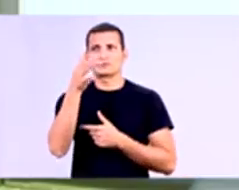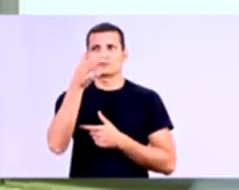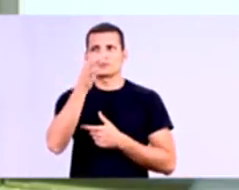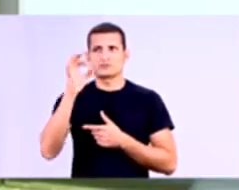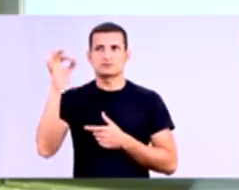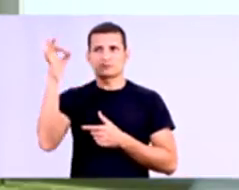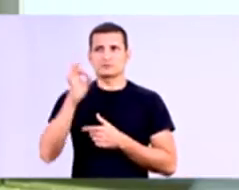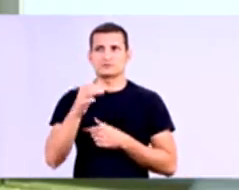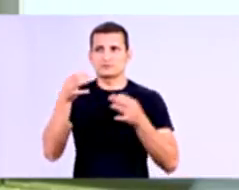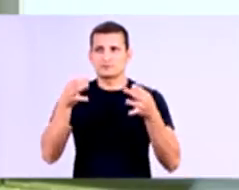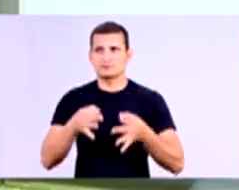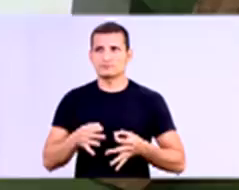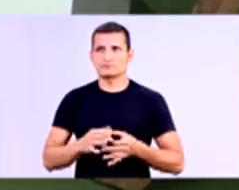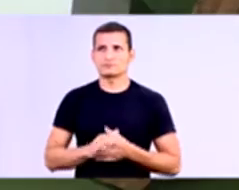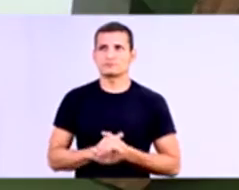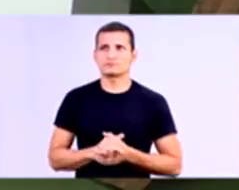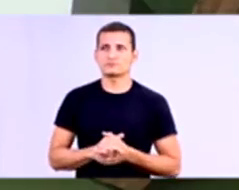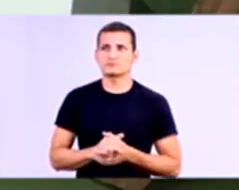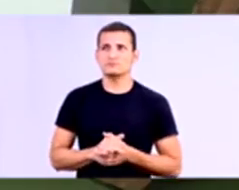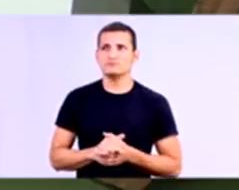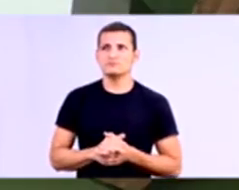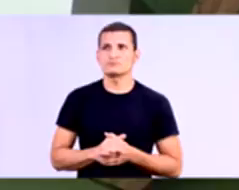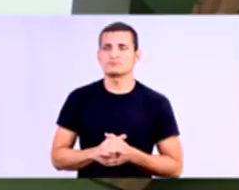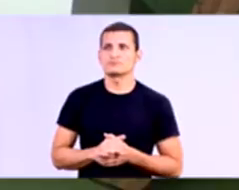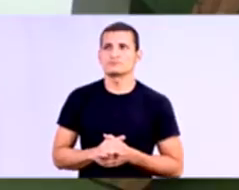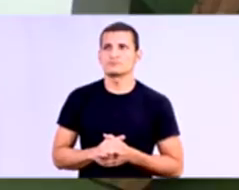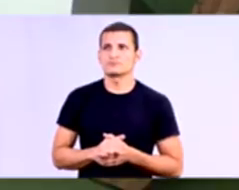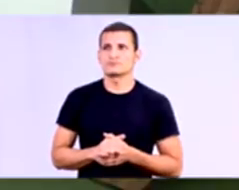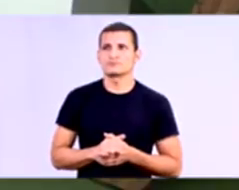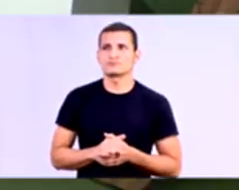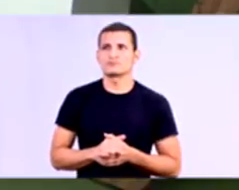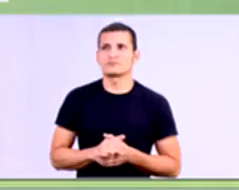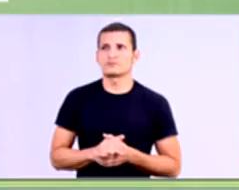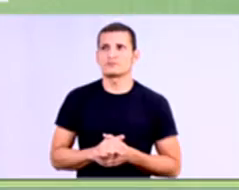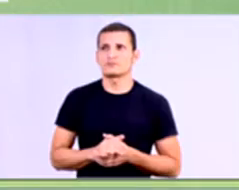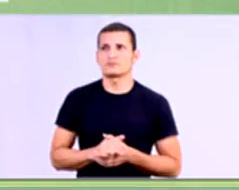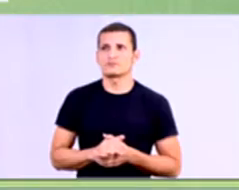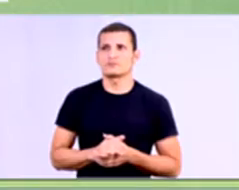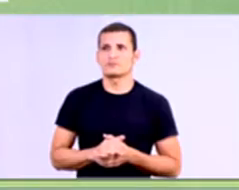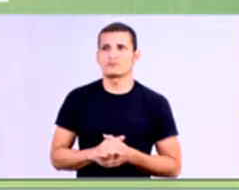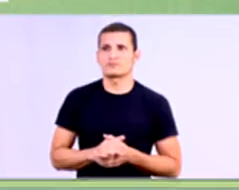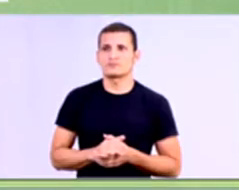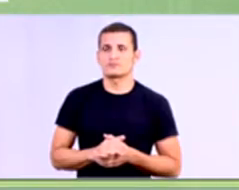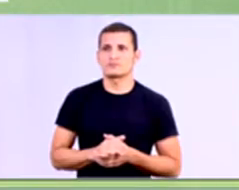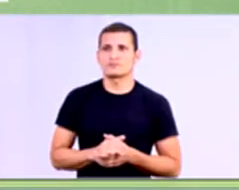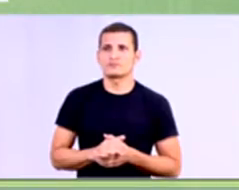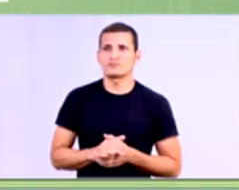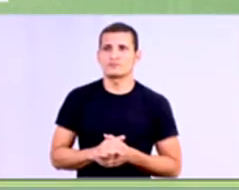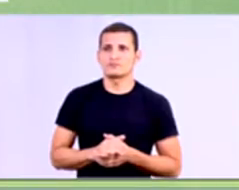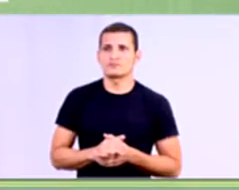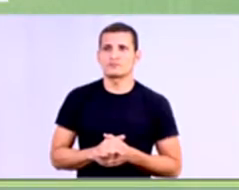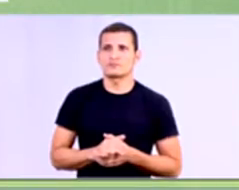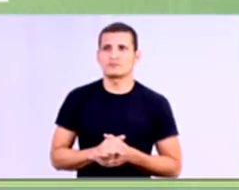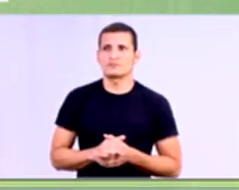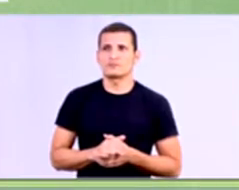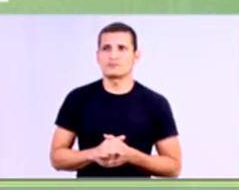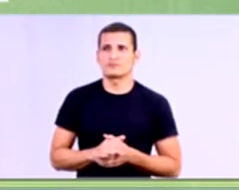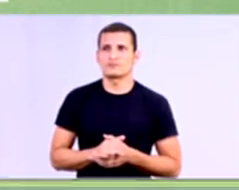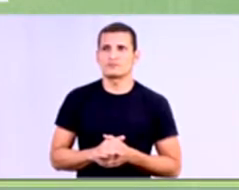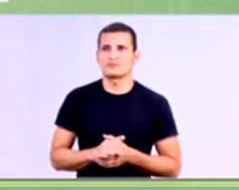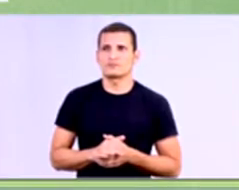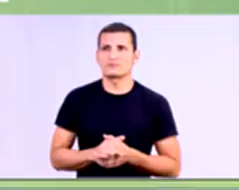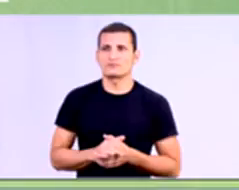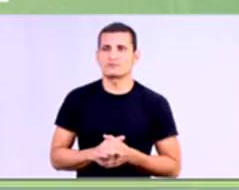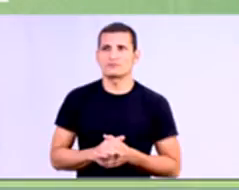pessoal? Bom, vamos voltar aqui para a gente tentar seguir o diagrama, porque senão a gente vai evoluindo aí muito conceito e acaba misturando